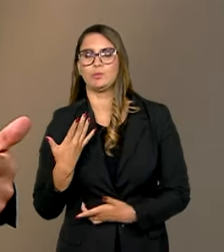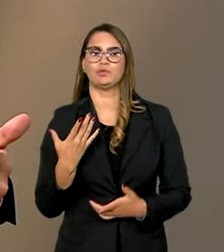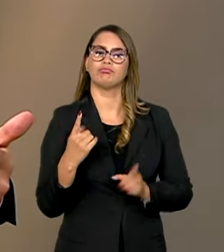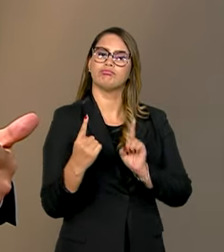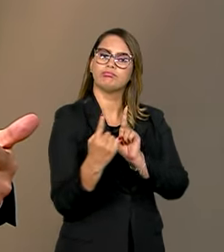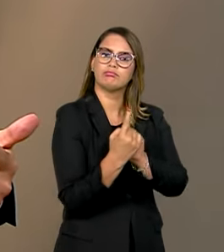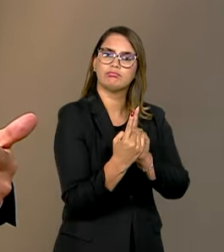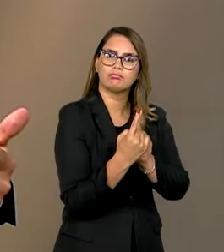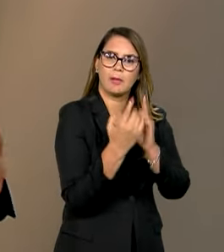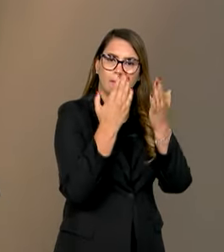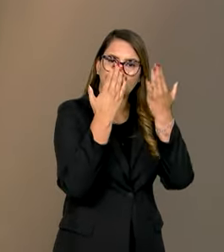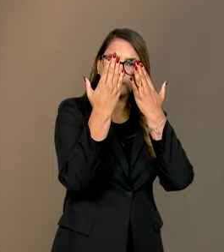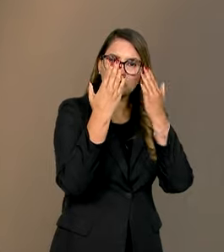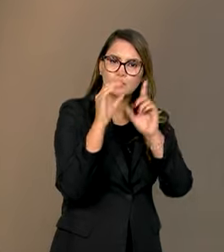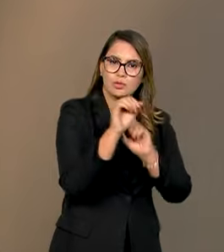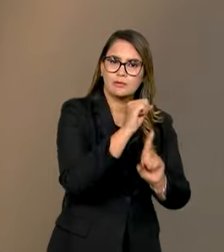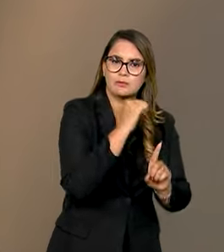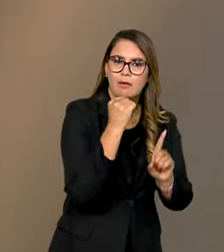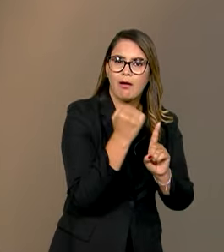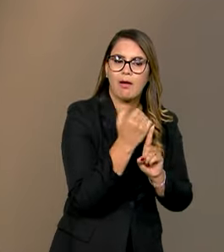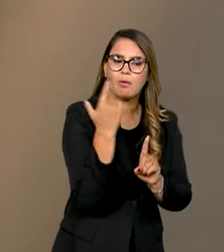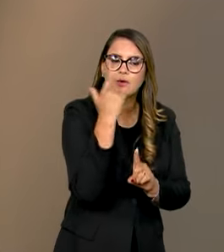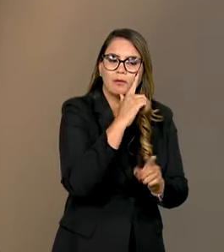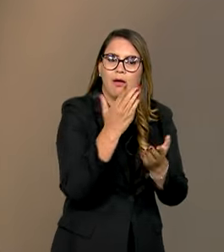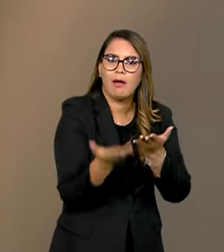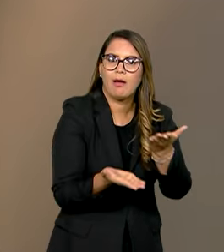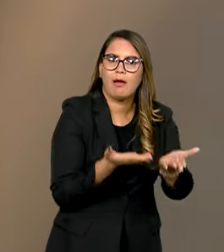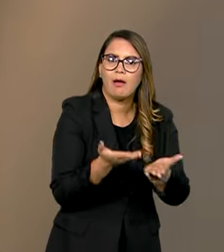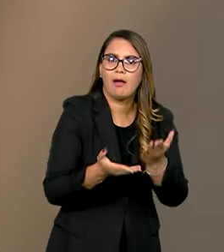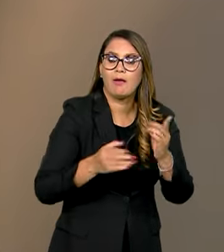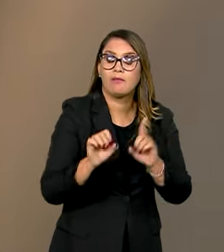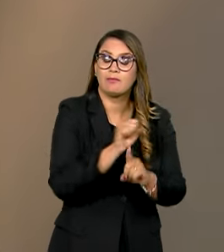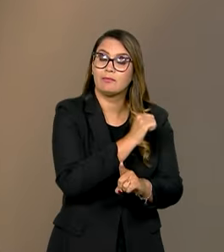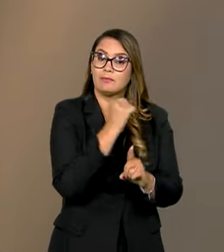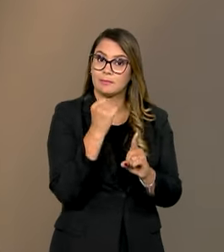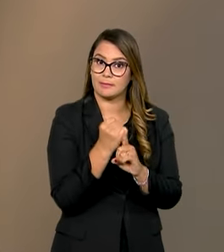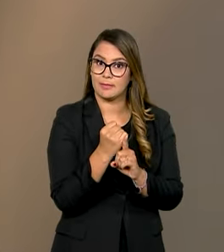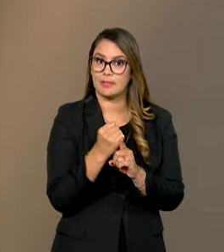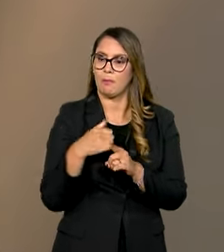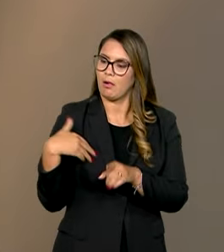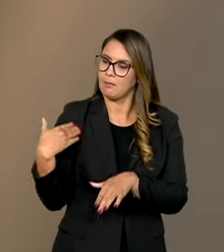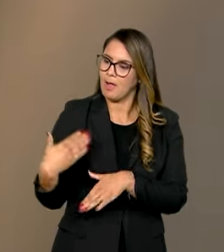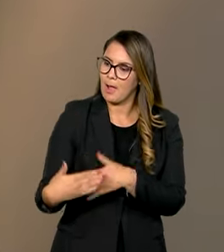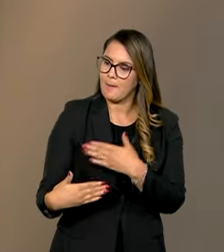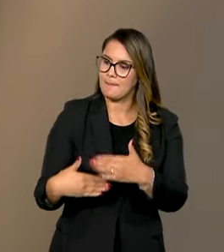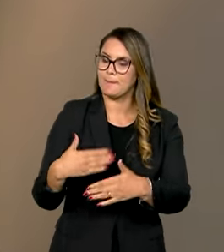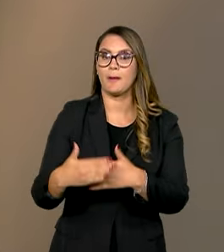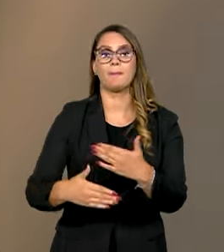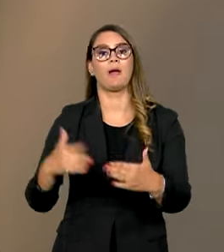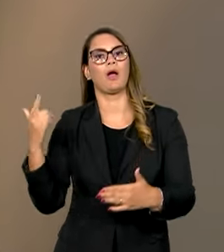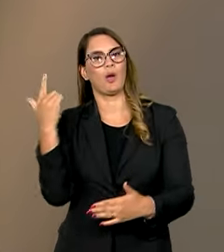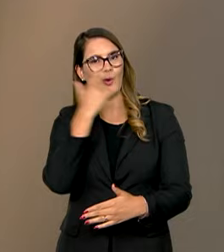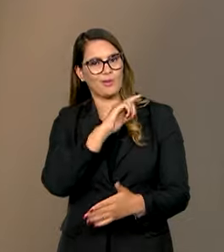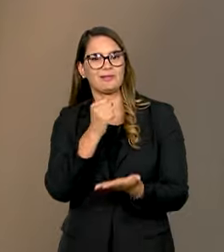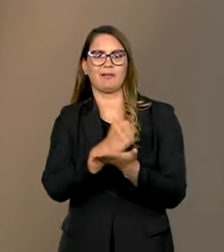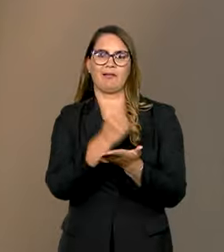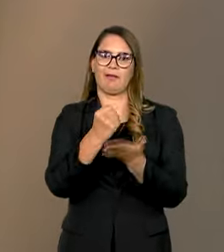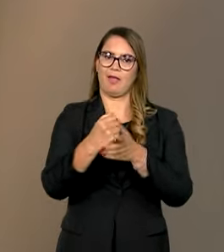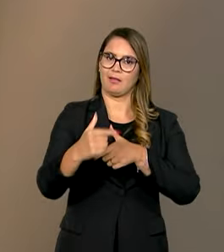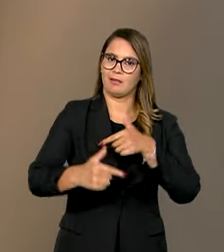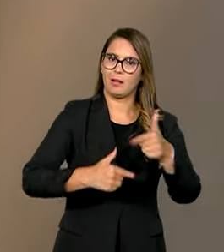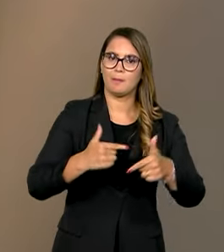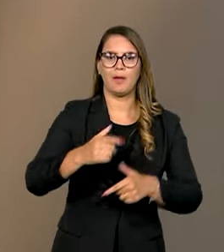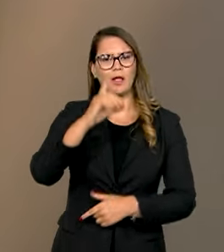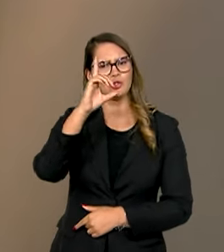atendimento psicossocial, para que a gente possa trabalhar essas famílias, para que ao final elas consigam ter um emprego, elas consigam ter